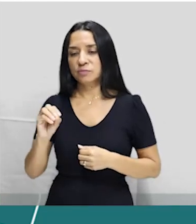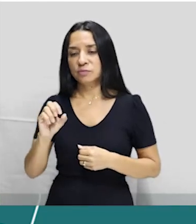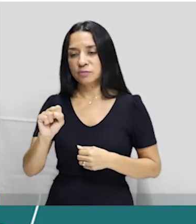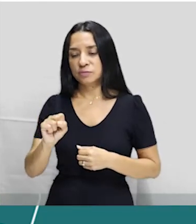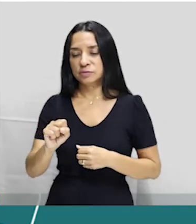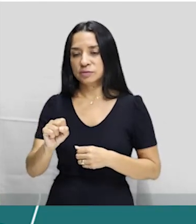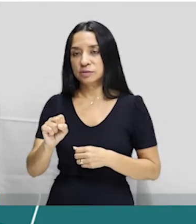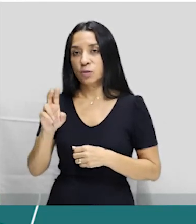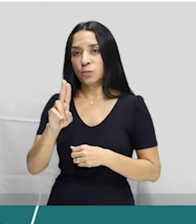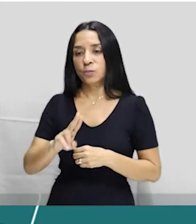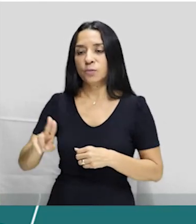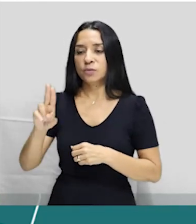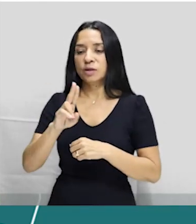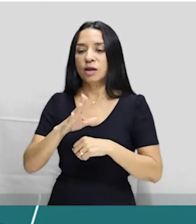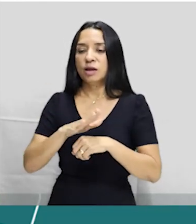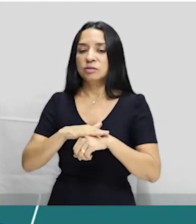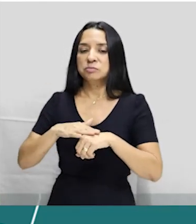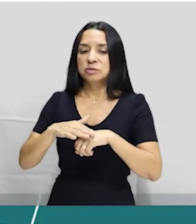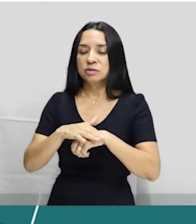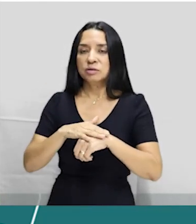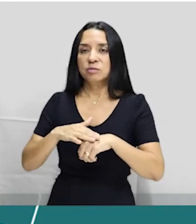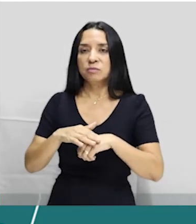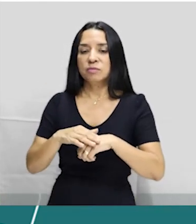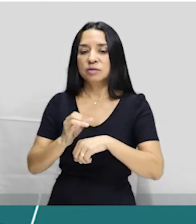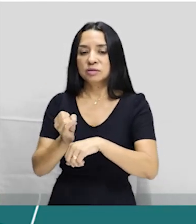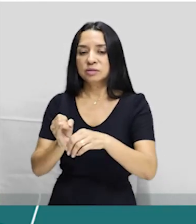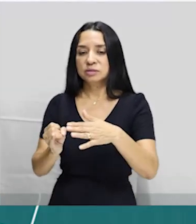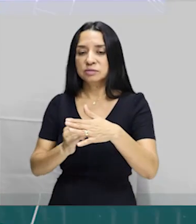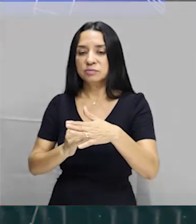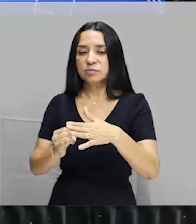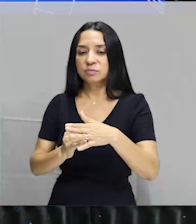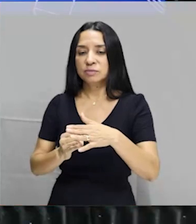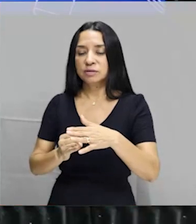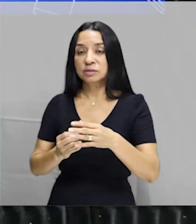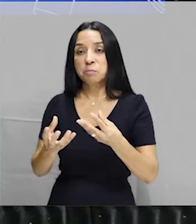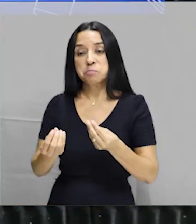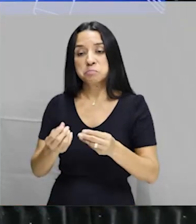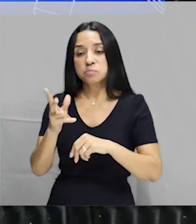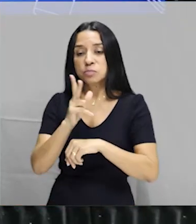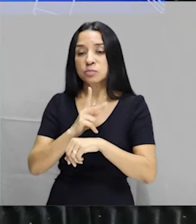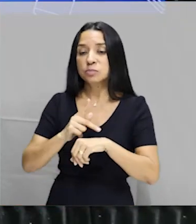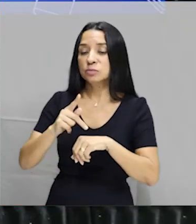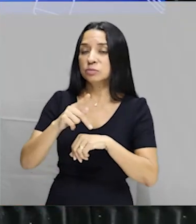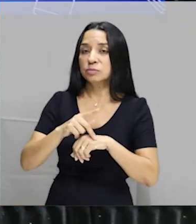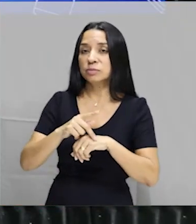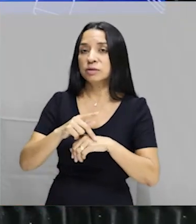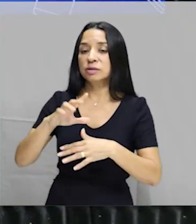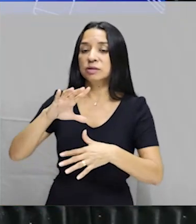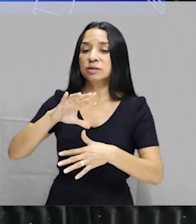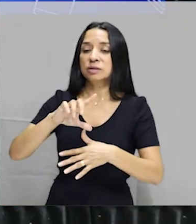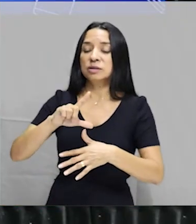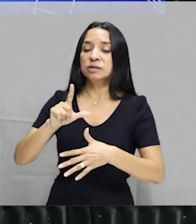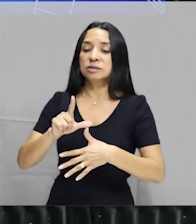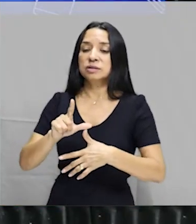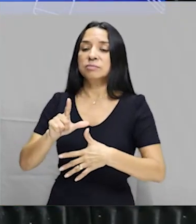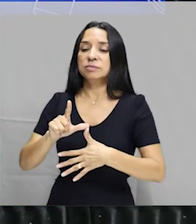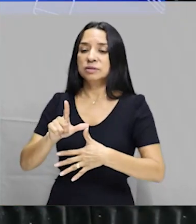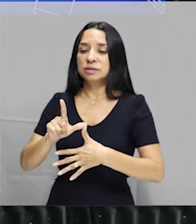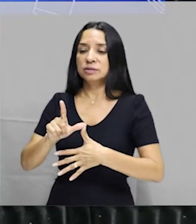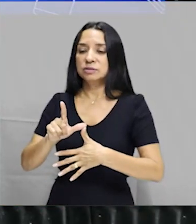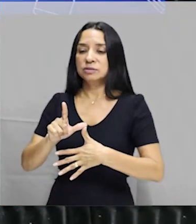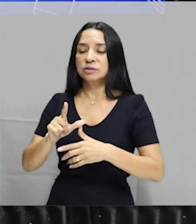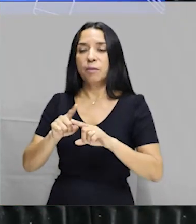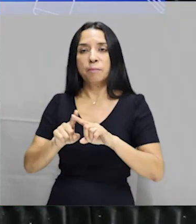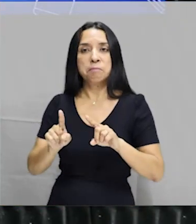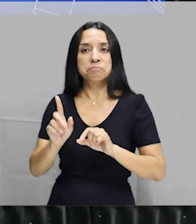usado em conversas informais em muitos países da América Latina, mas não é usado na Espanha. E esses países da América Latina nós